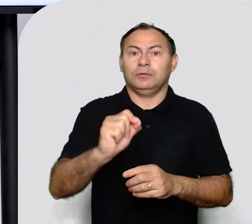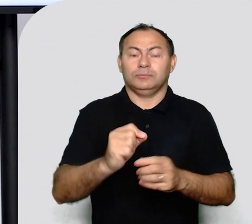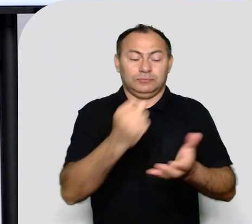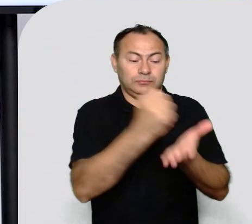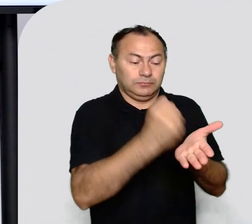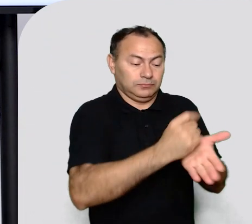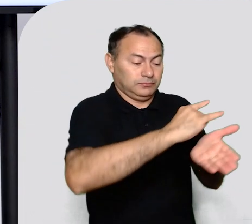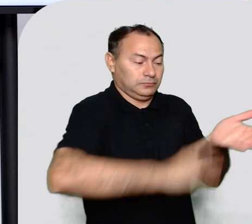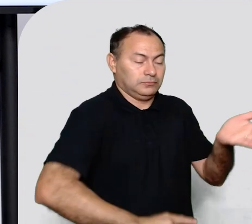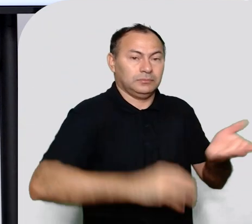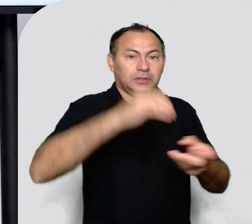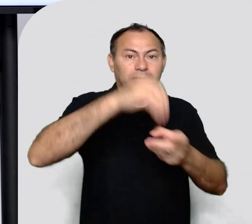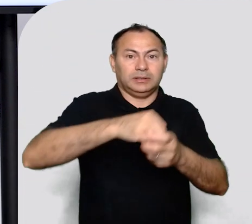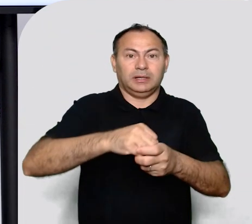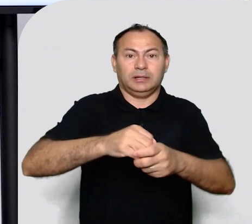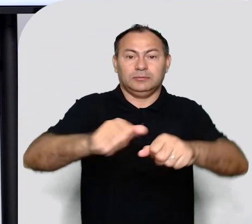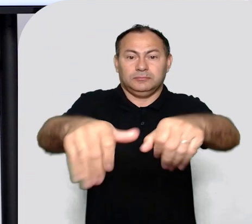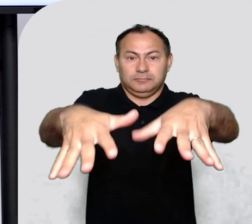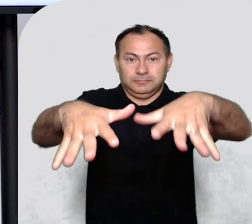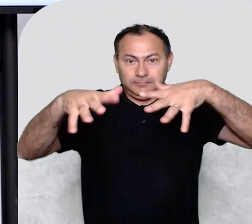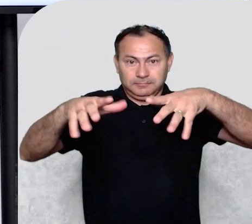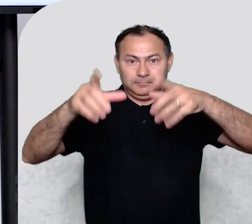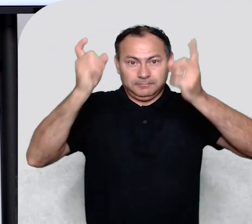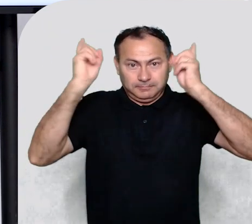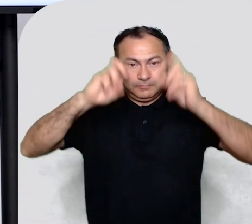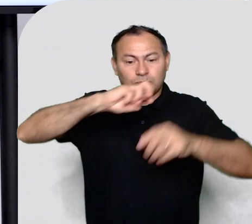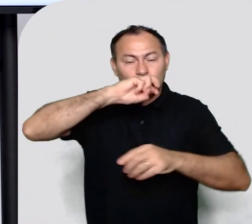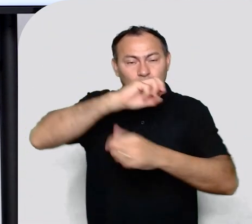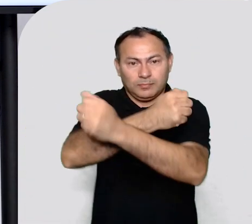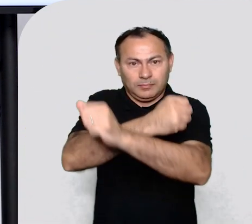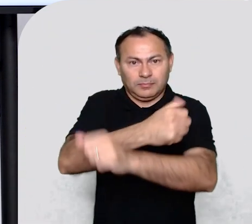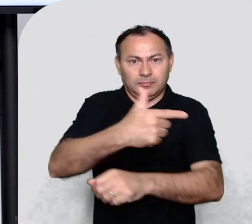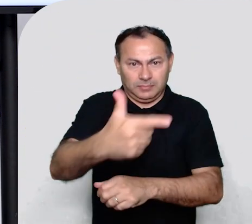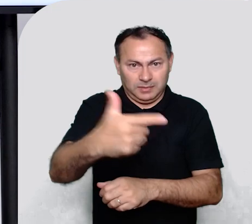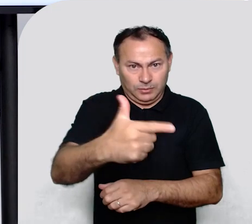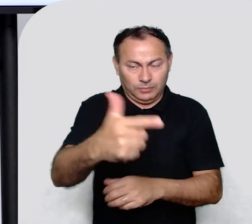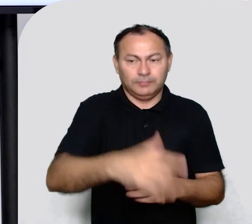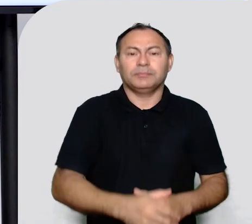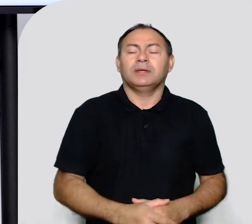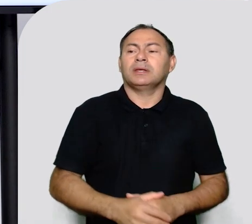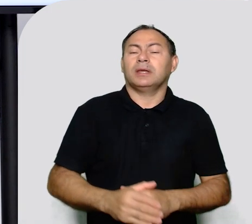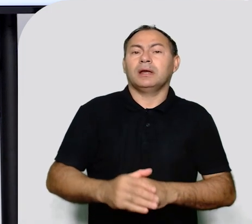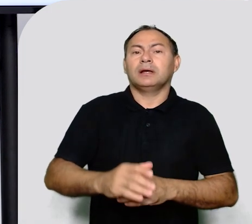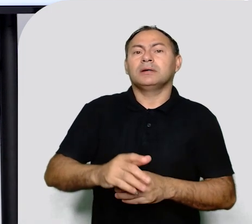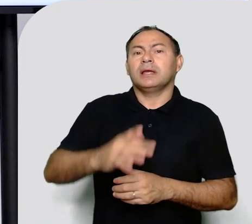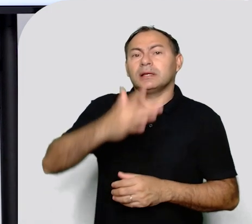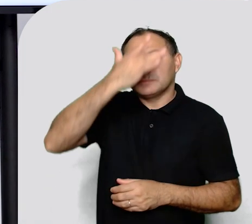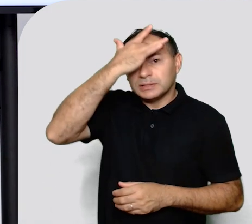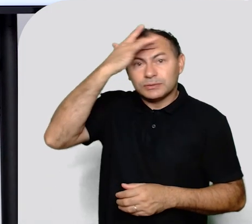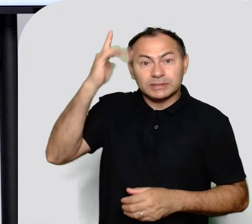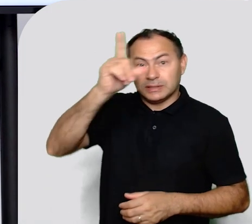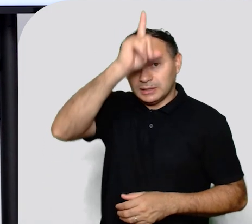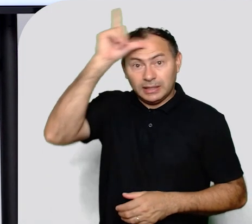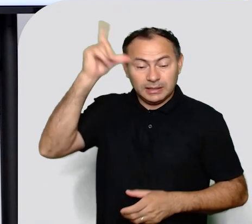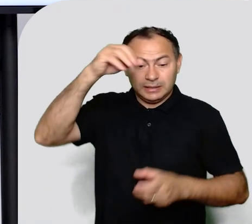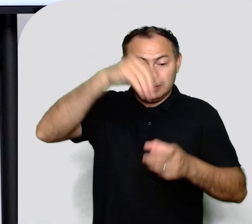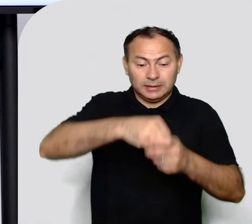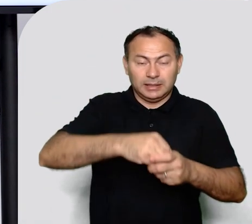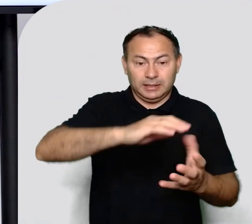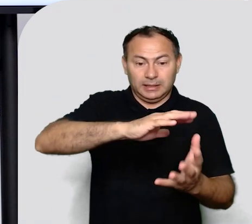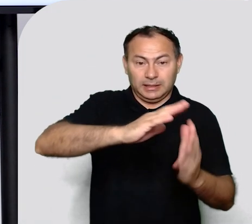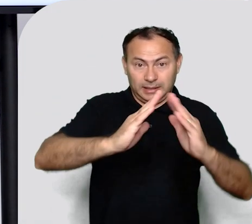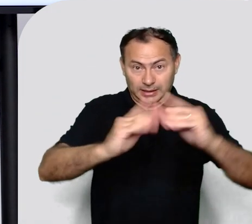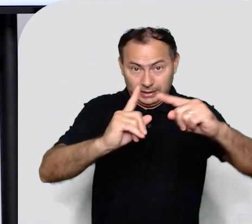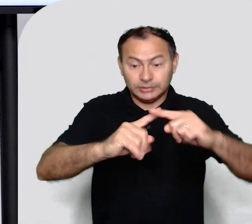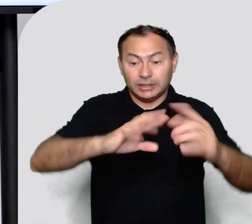um dos documentos dentro do Vaticano II, que é a questão dos leigos na Igreja e no mundo. O